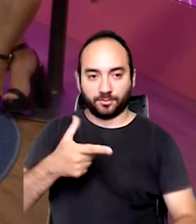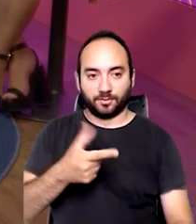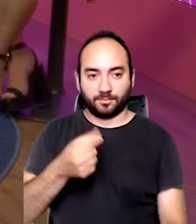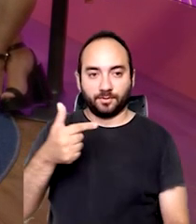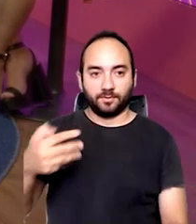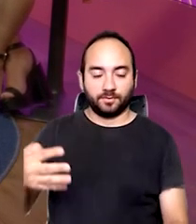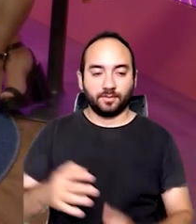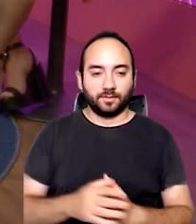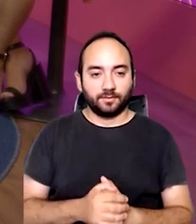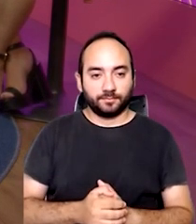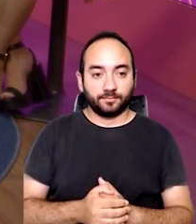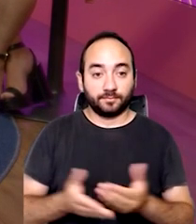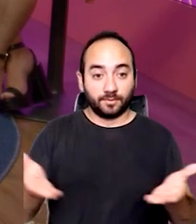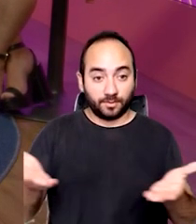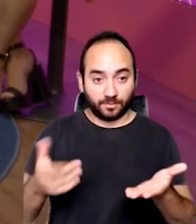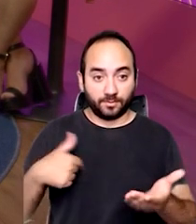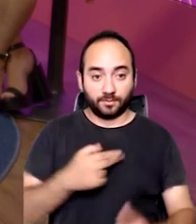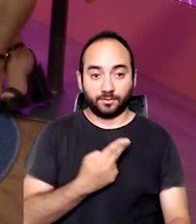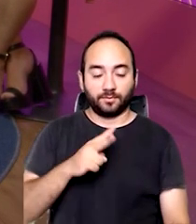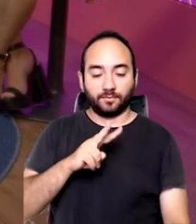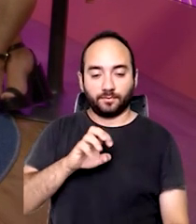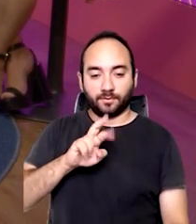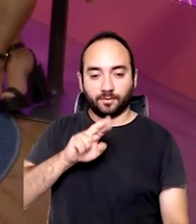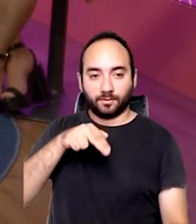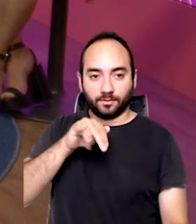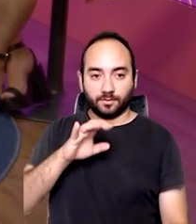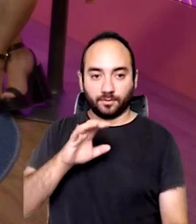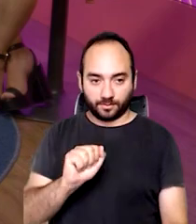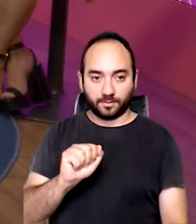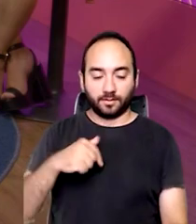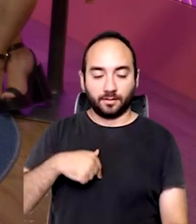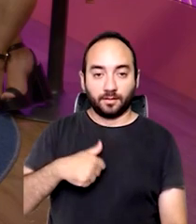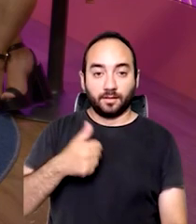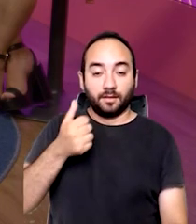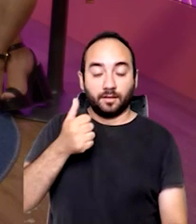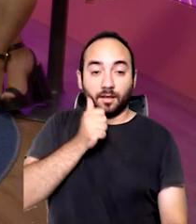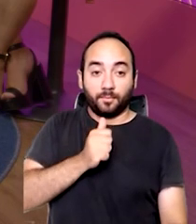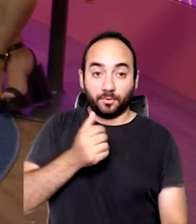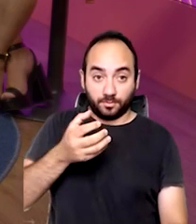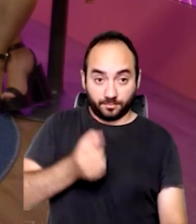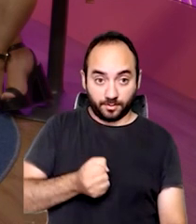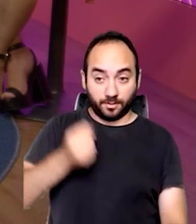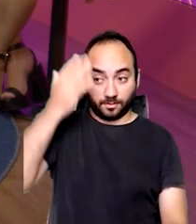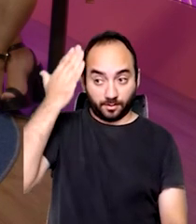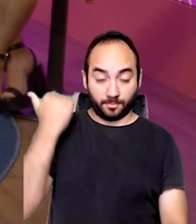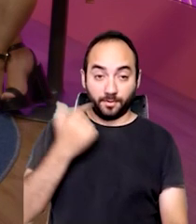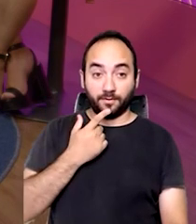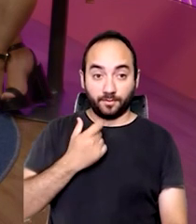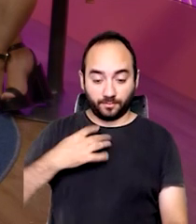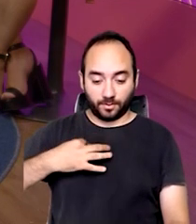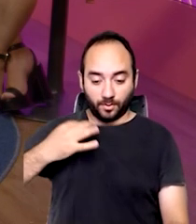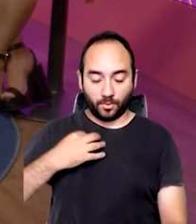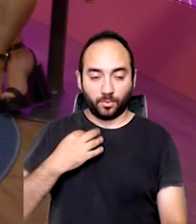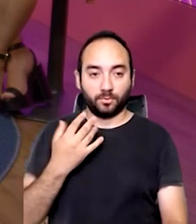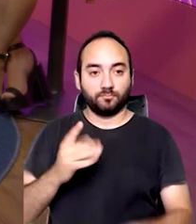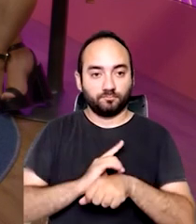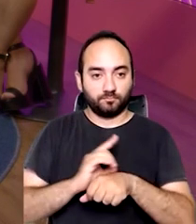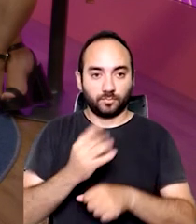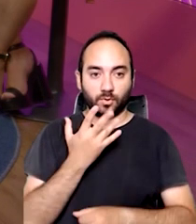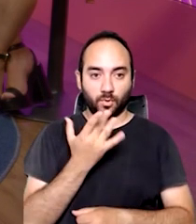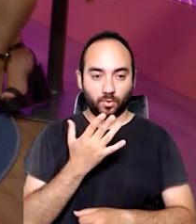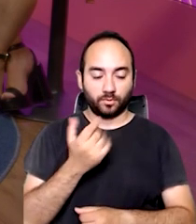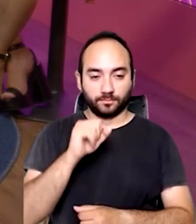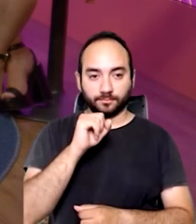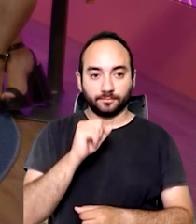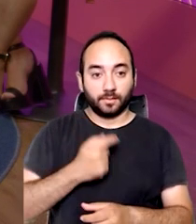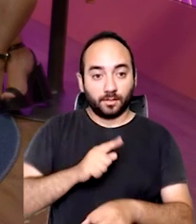2024 eu sou Verônica Lima uma mulher branca cabelo vermelho estou vestida com macacão Preto